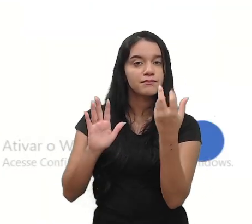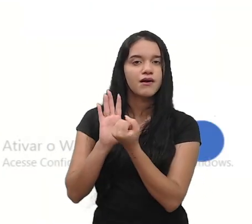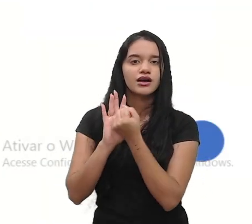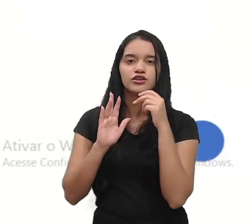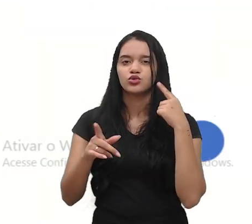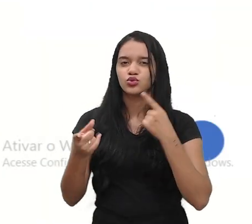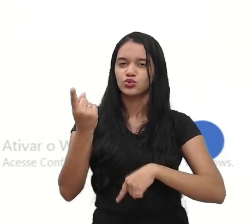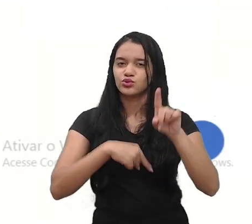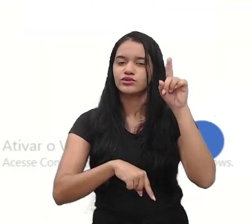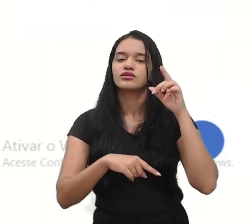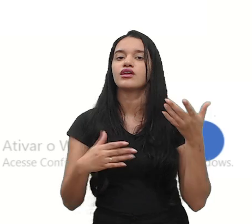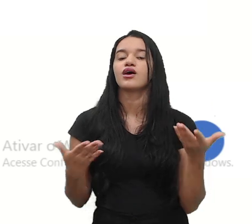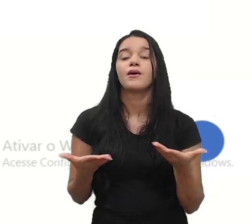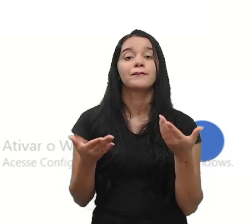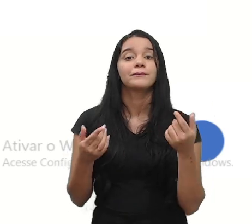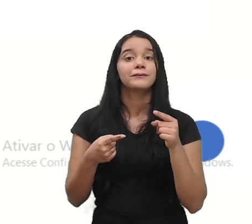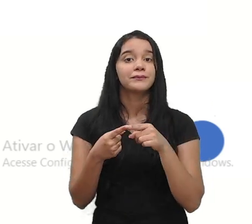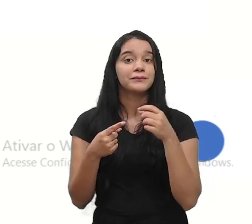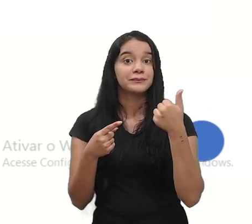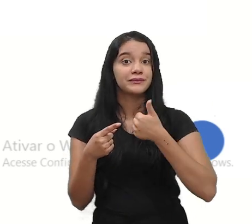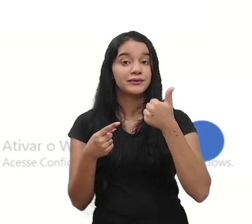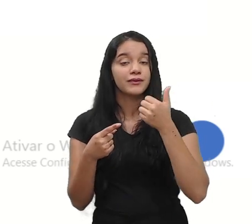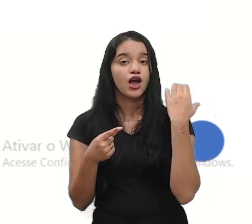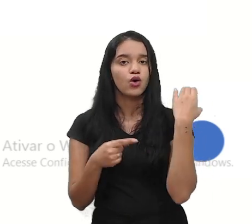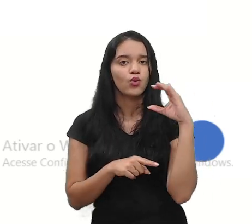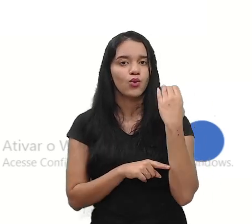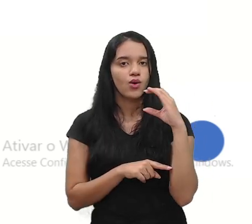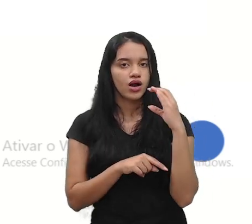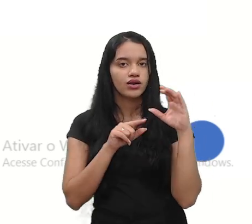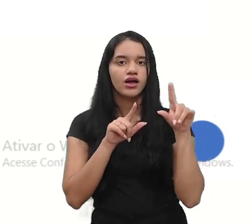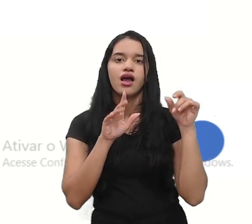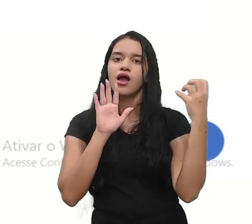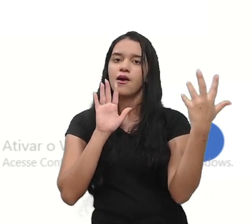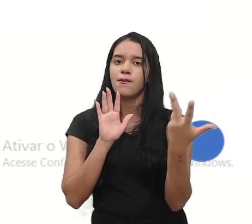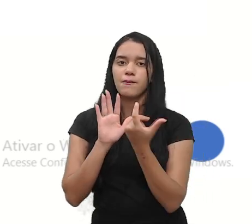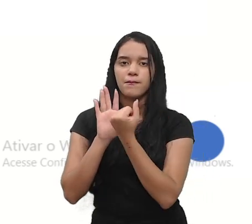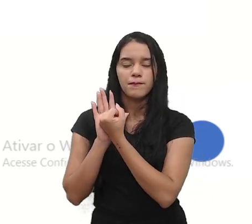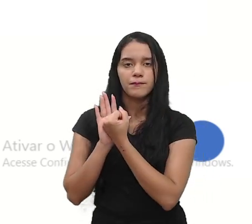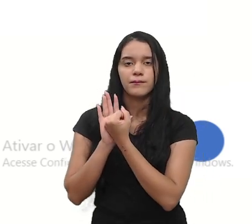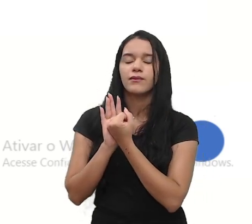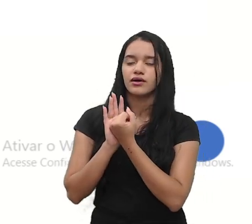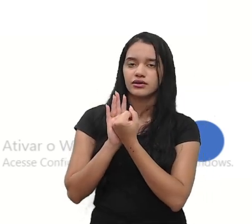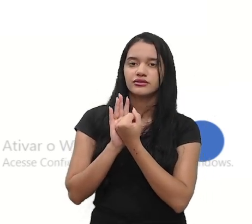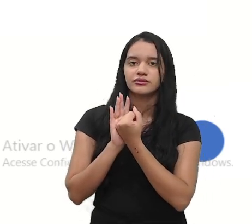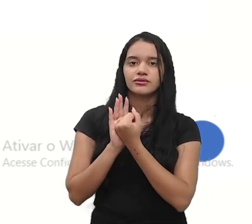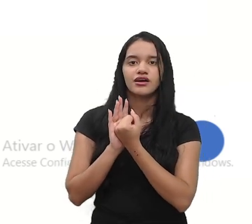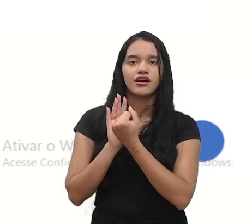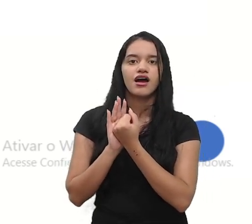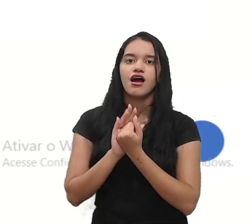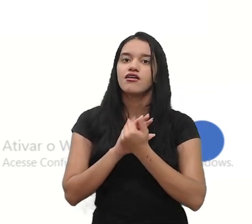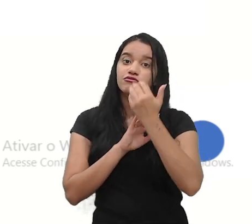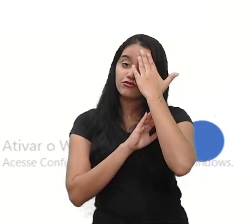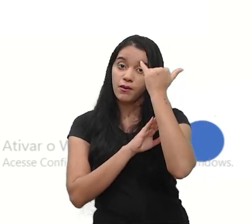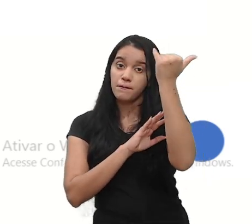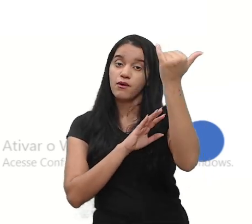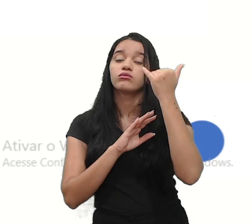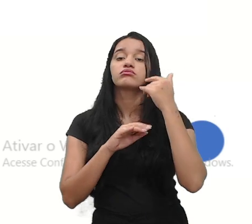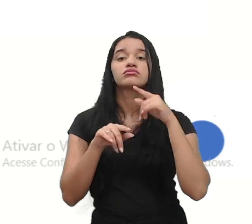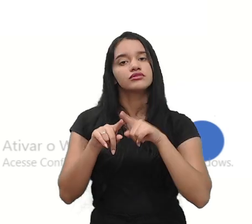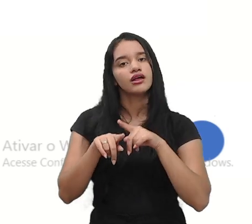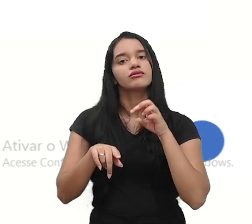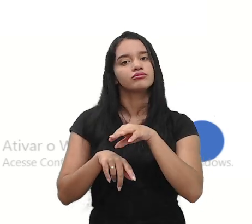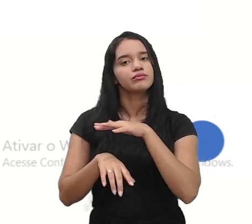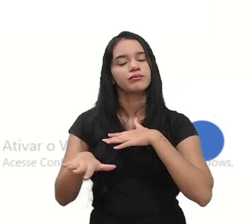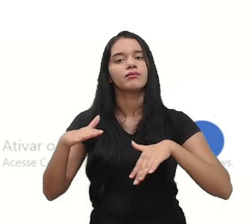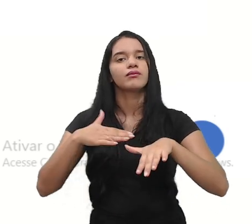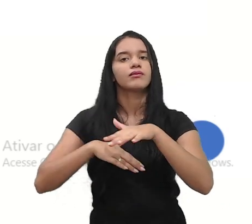A gente tem inicialmente primeiro a Coca-Cola, que é uma marca consagrada no mercado, né? Quando você